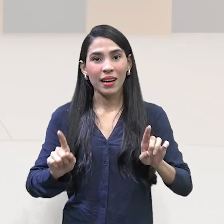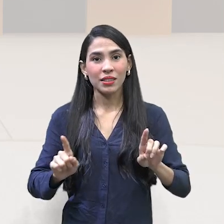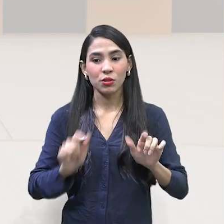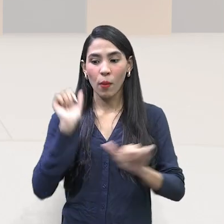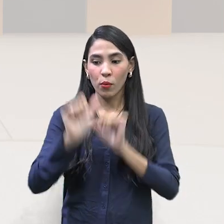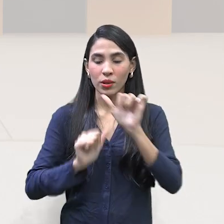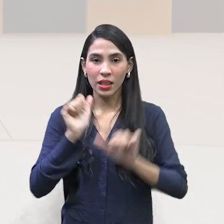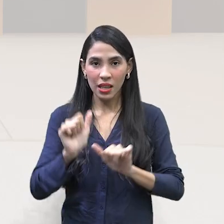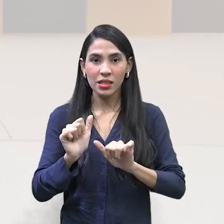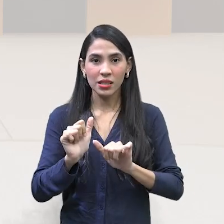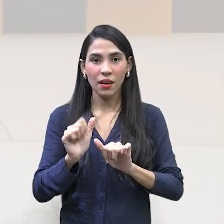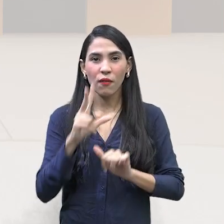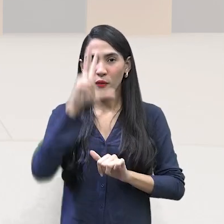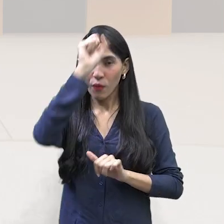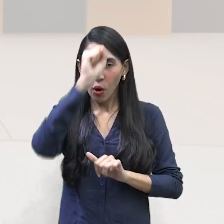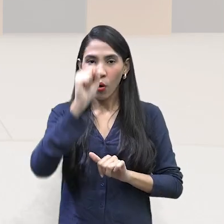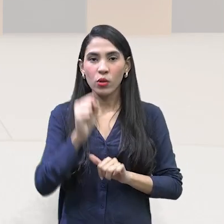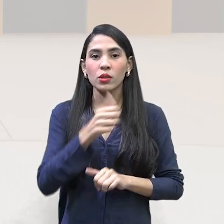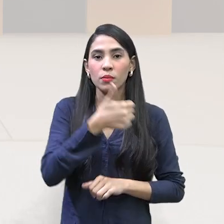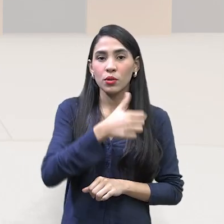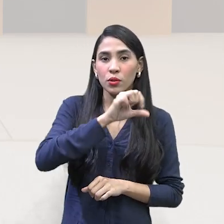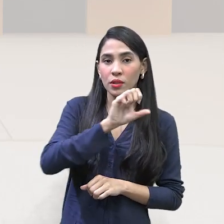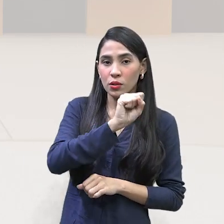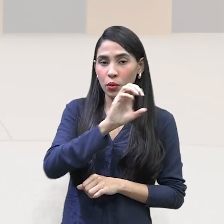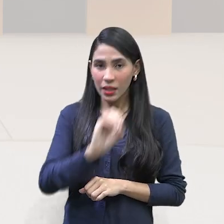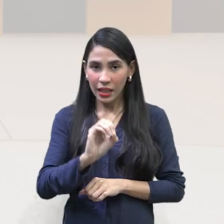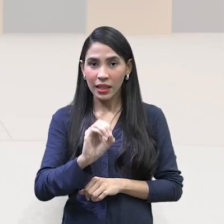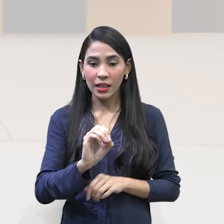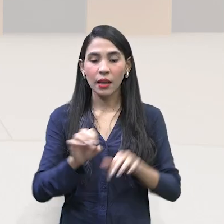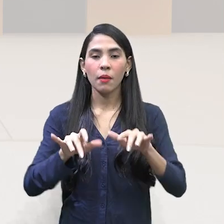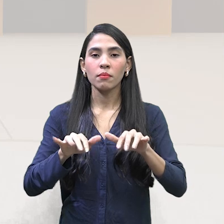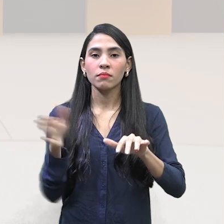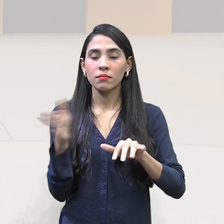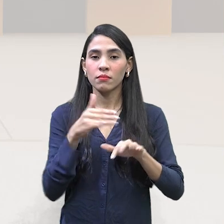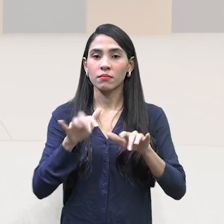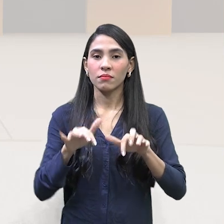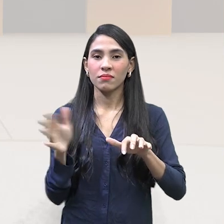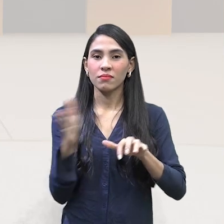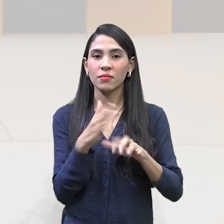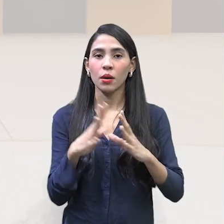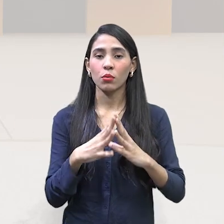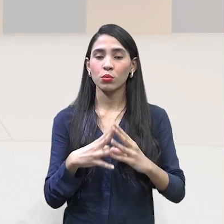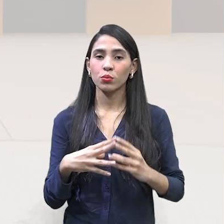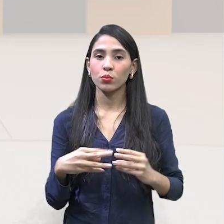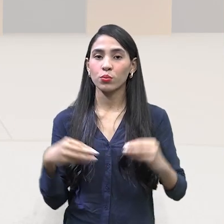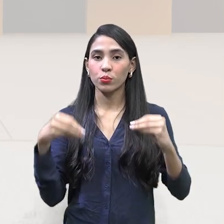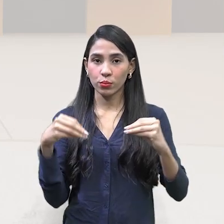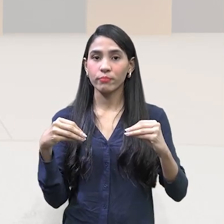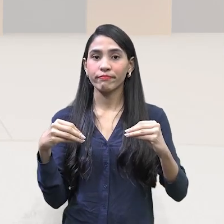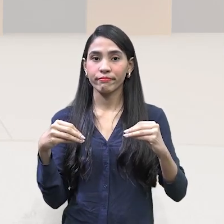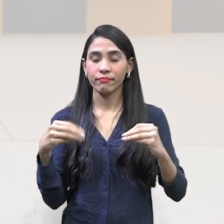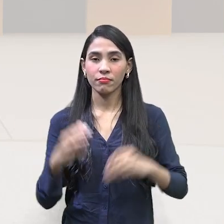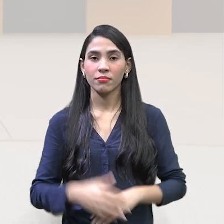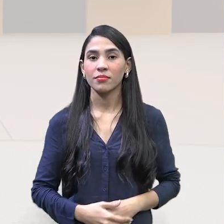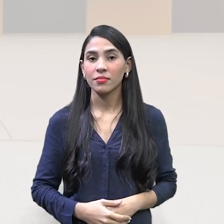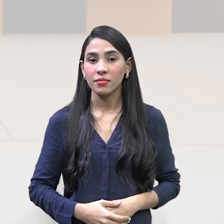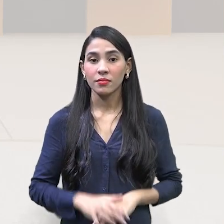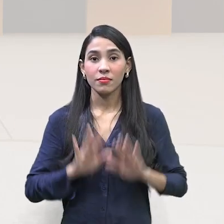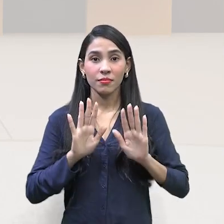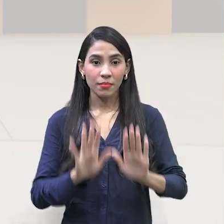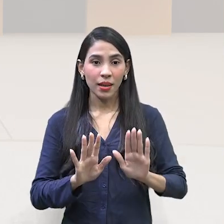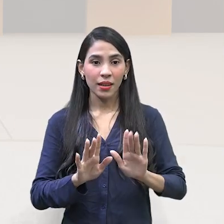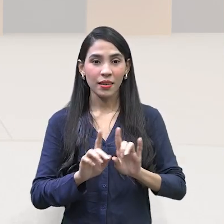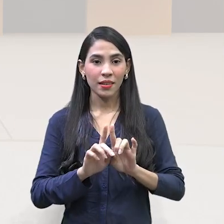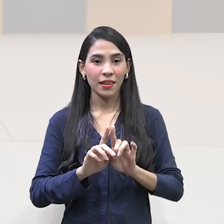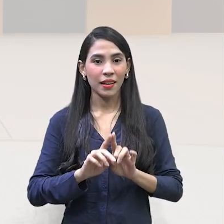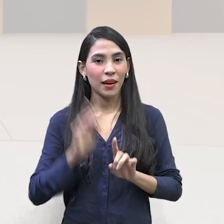computadores, aproximadamente aí pelos anos de 1980, o datilógrafo foi deixando de existir, certo? Professora, acho que a minha